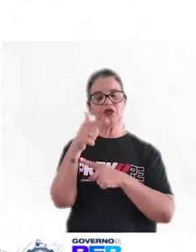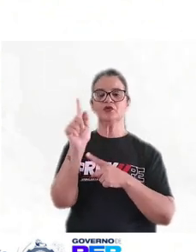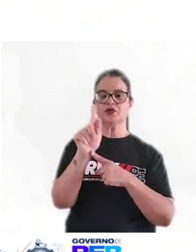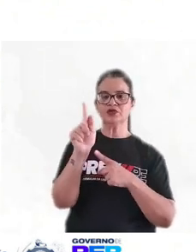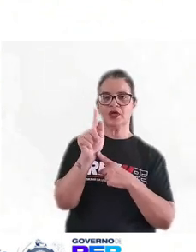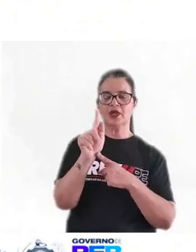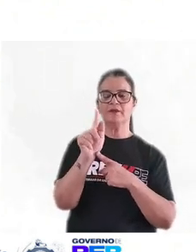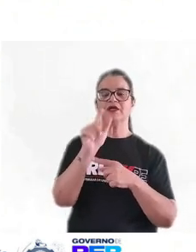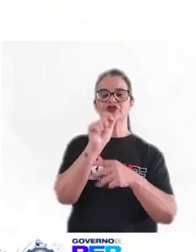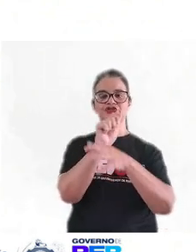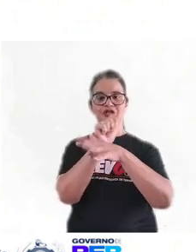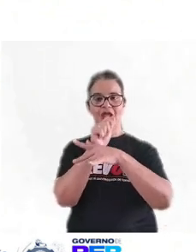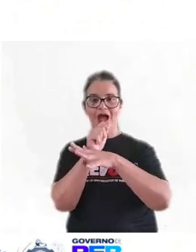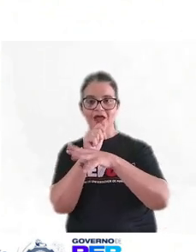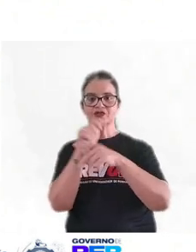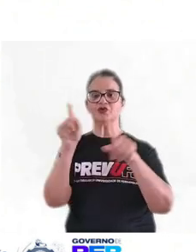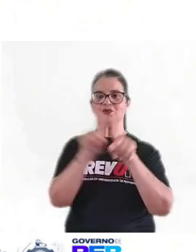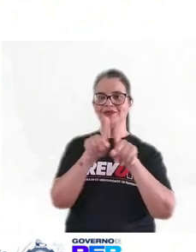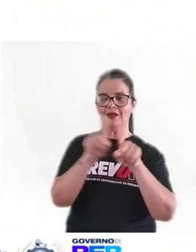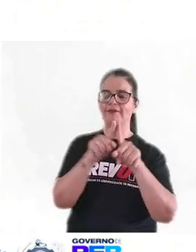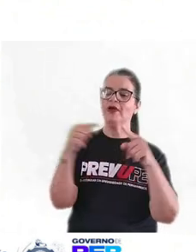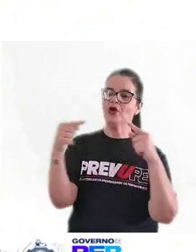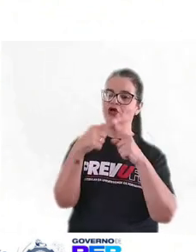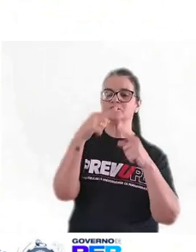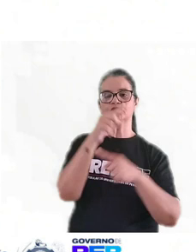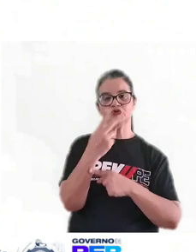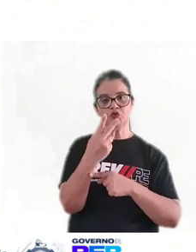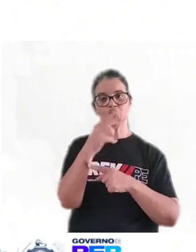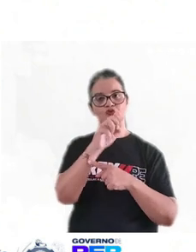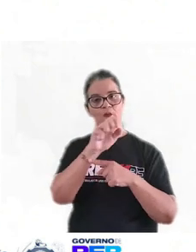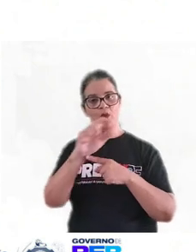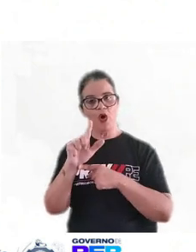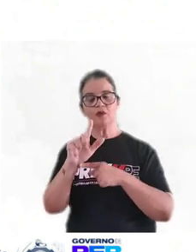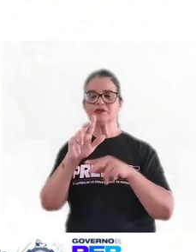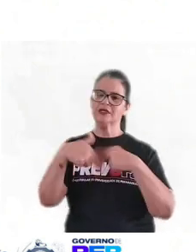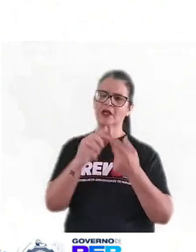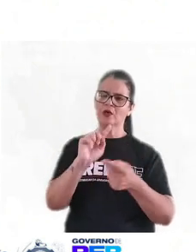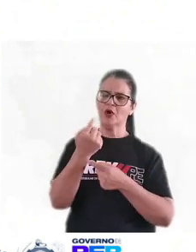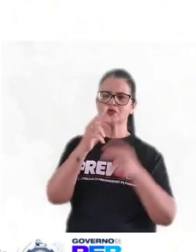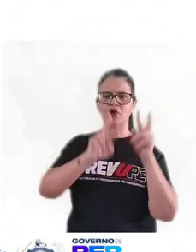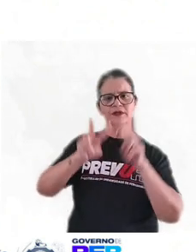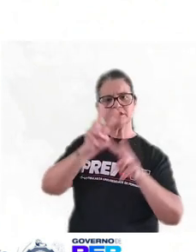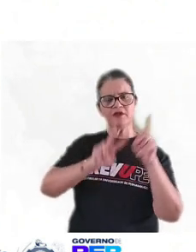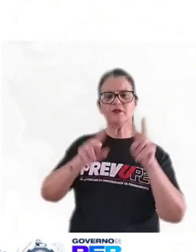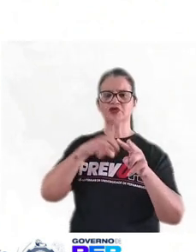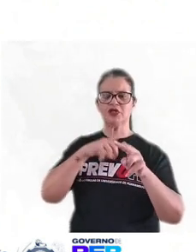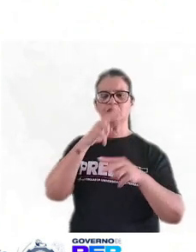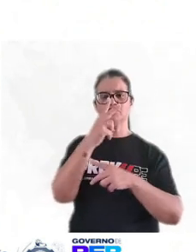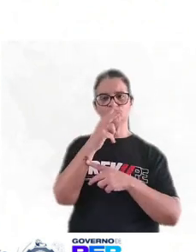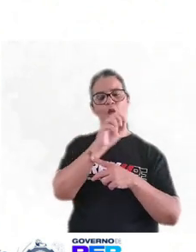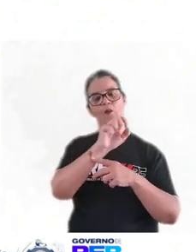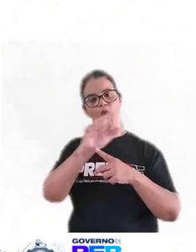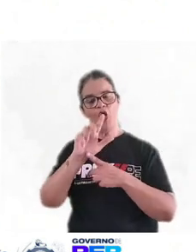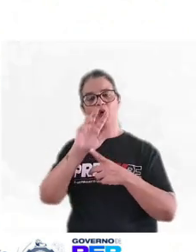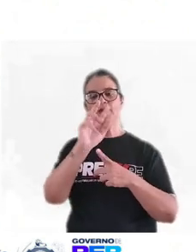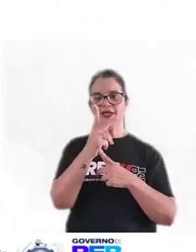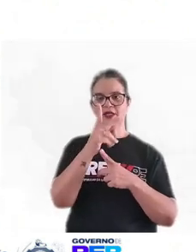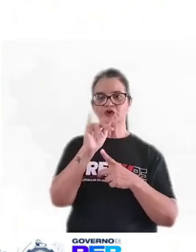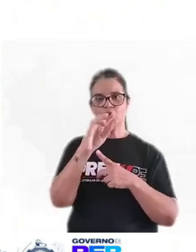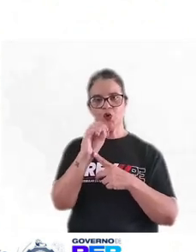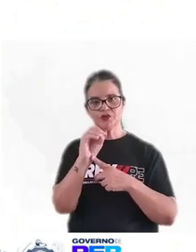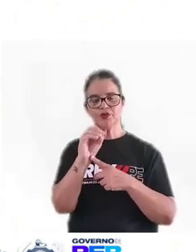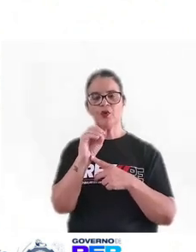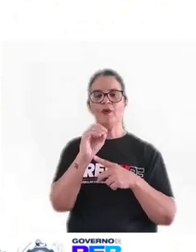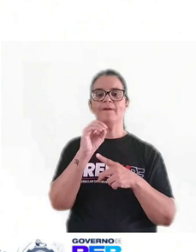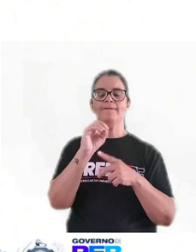e 72 gramas de ácido clorídrico também corresponde a 2 mols. Então, nós observamos que nós temos 2